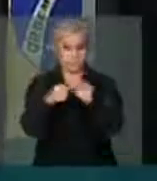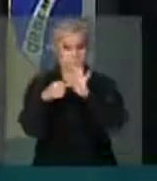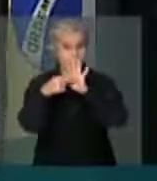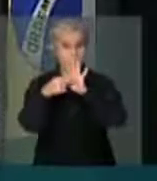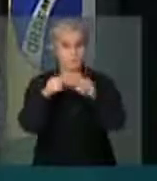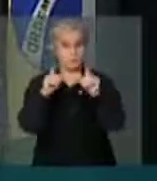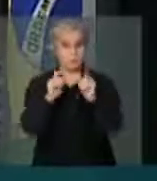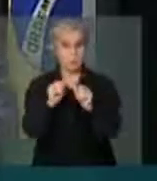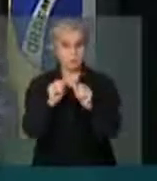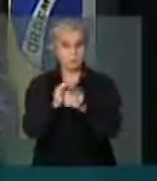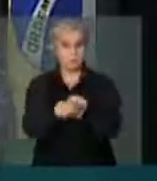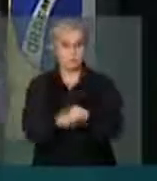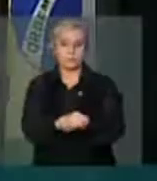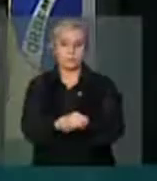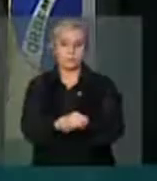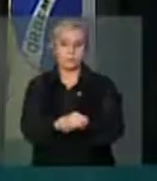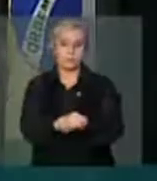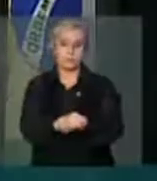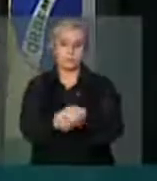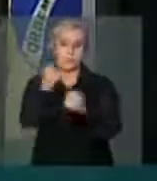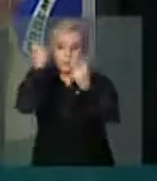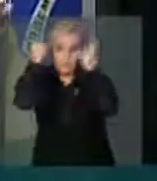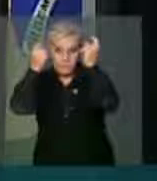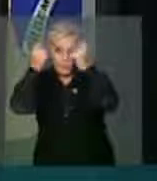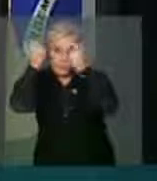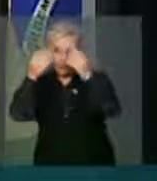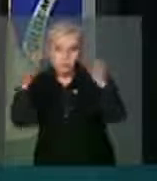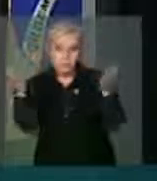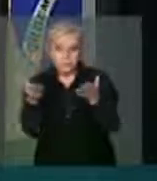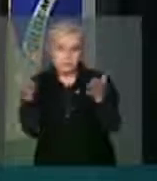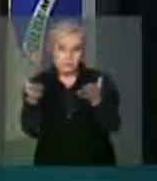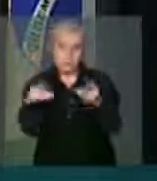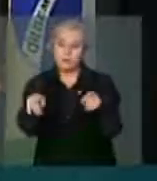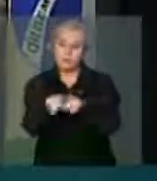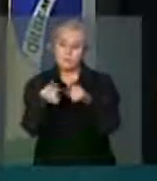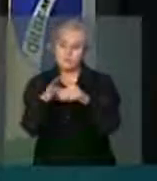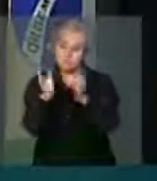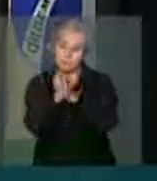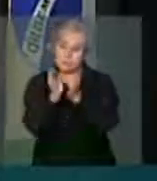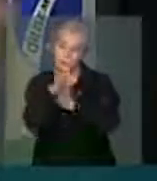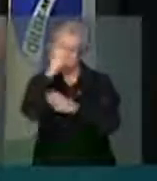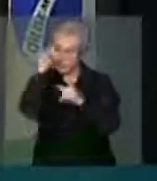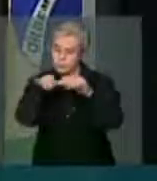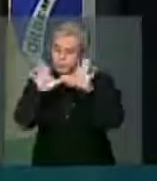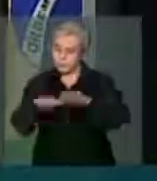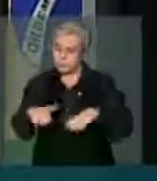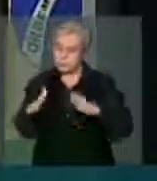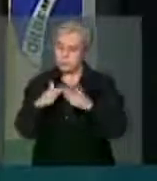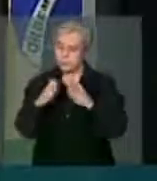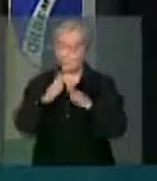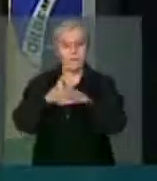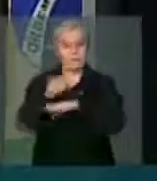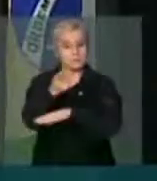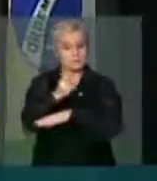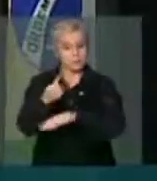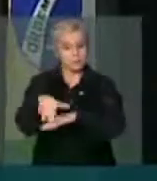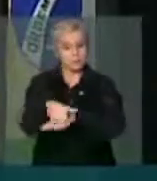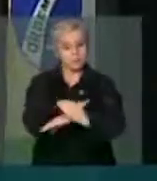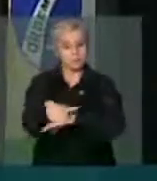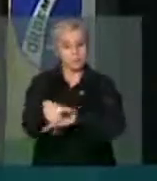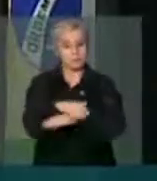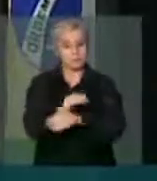que a preocupação atingiu mesmo os que estavam em casa, que por algum motivo não foram às ruas,